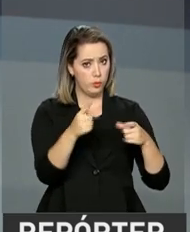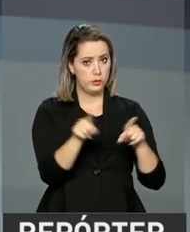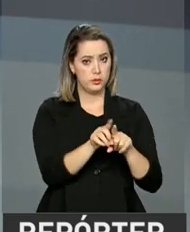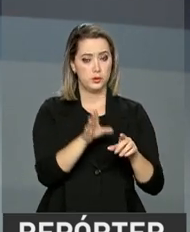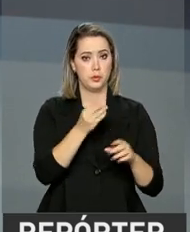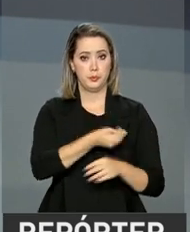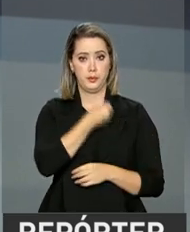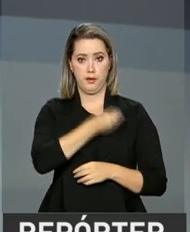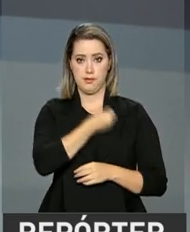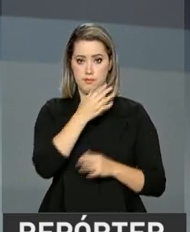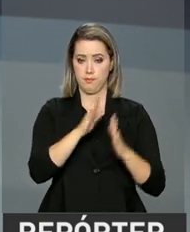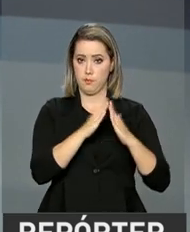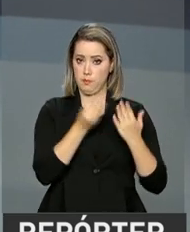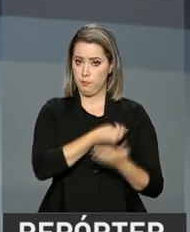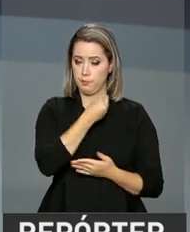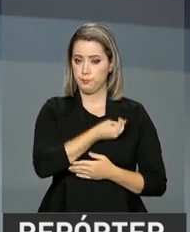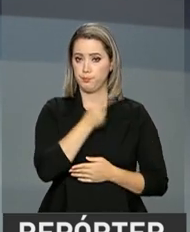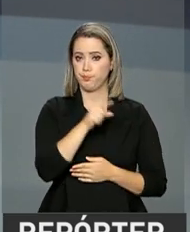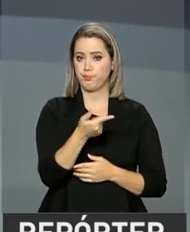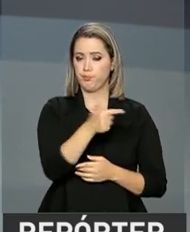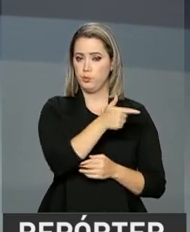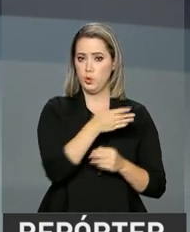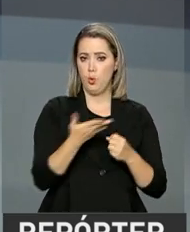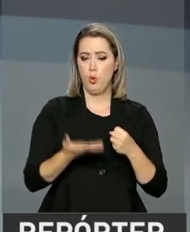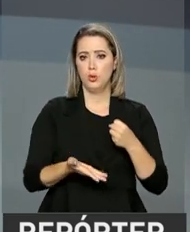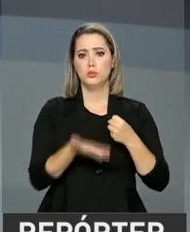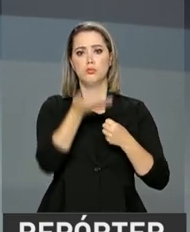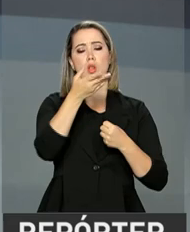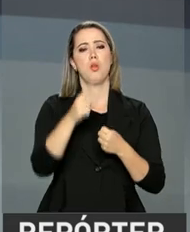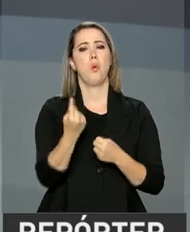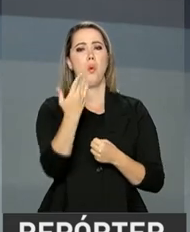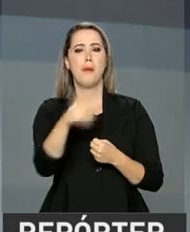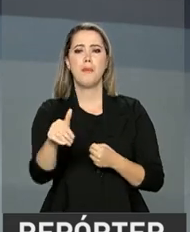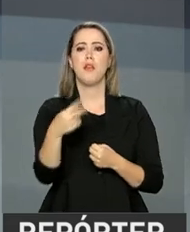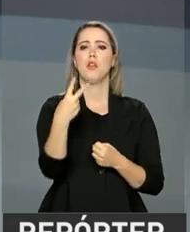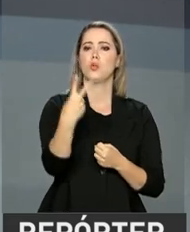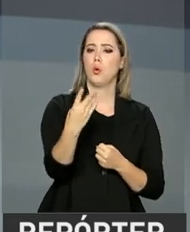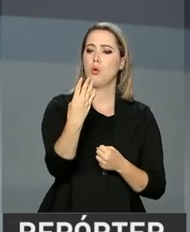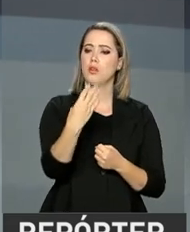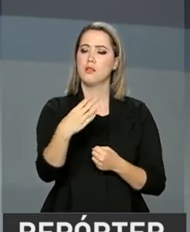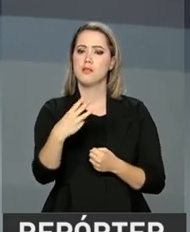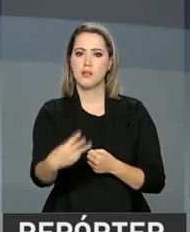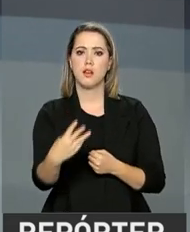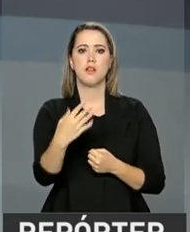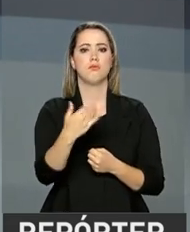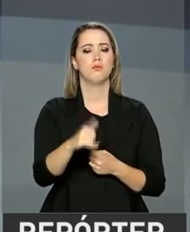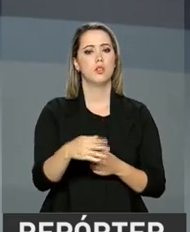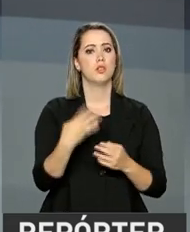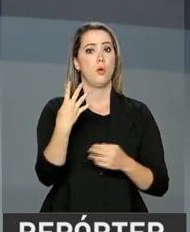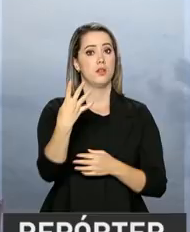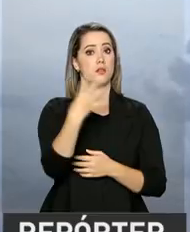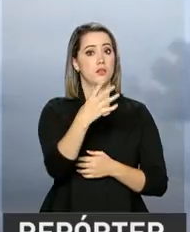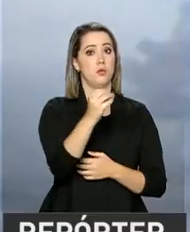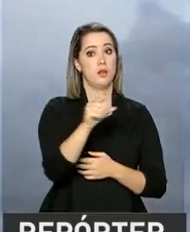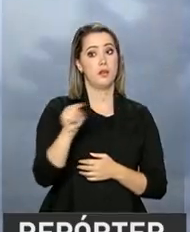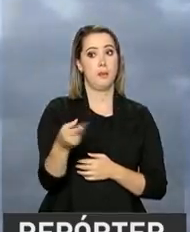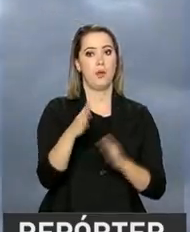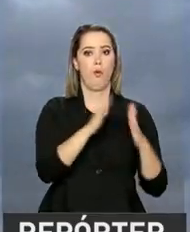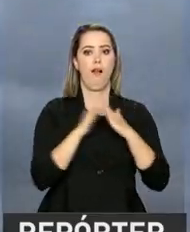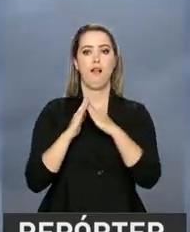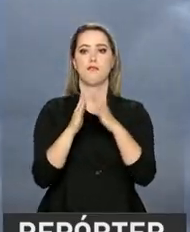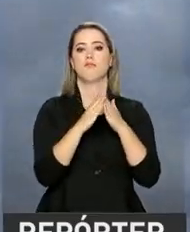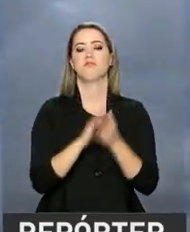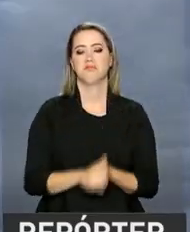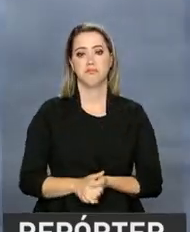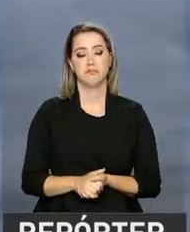Vida e das demais faixas do programa 1,5, 2 e 3, 440 mil unidades. As reformas